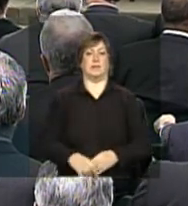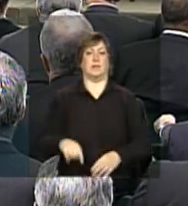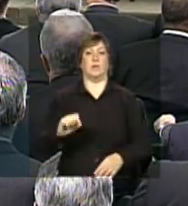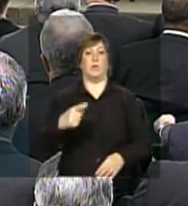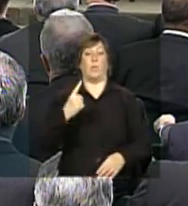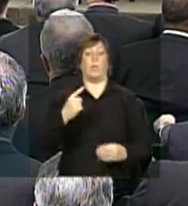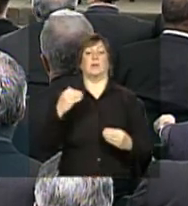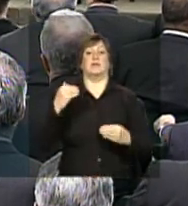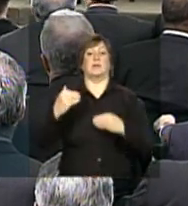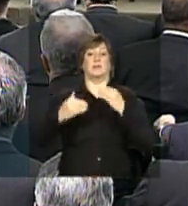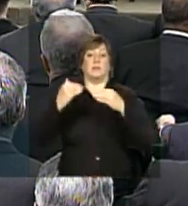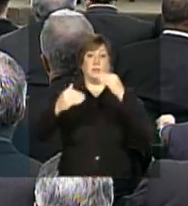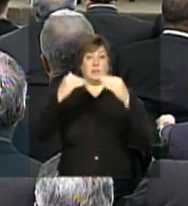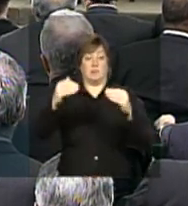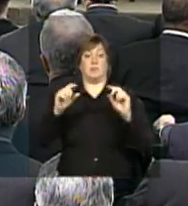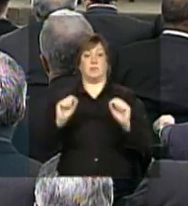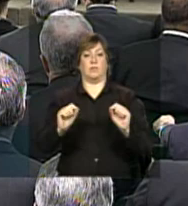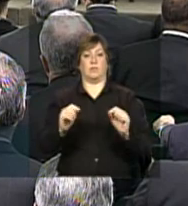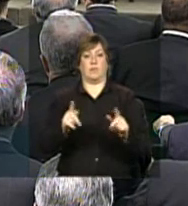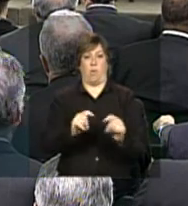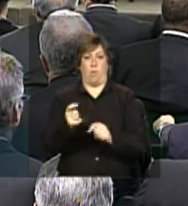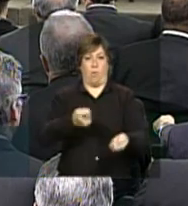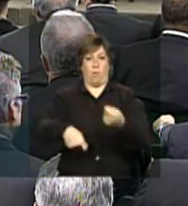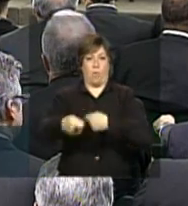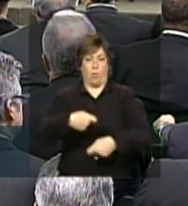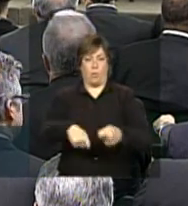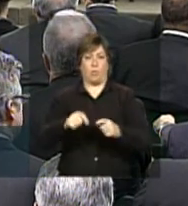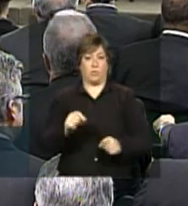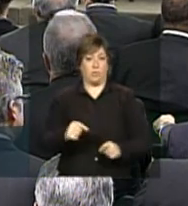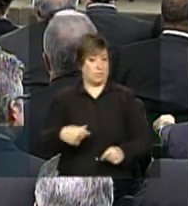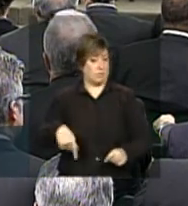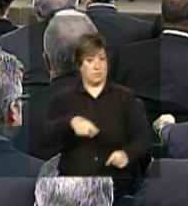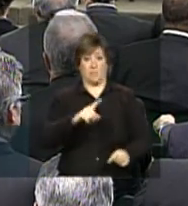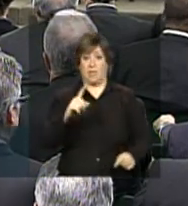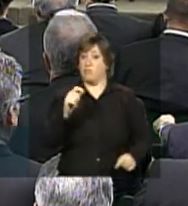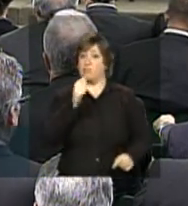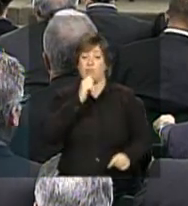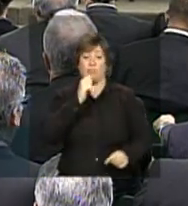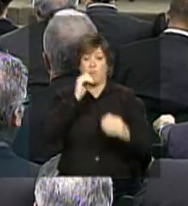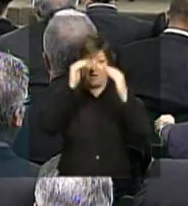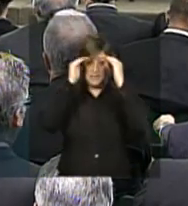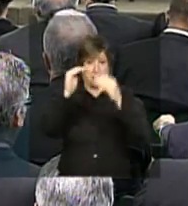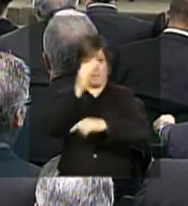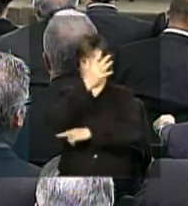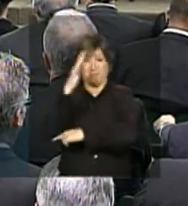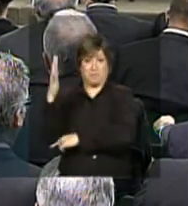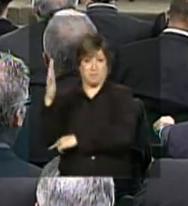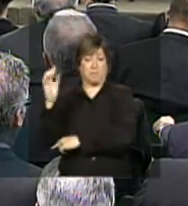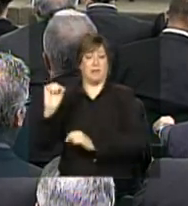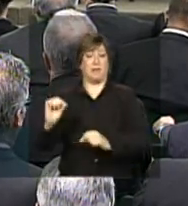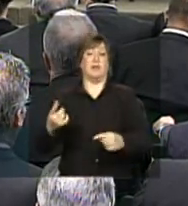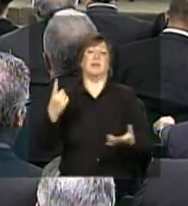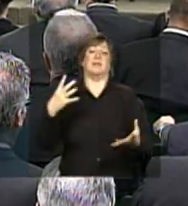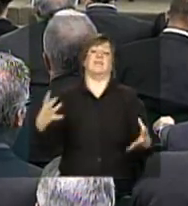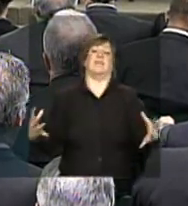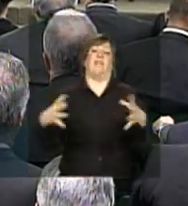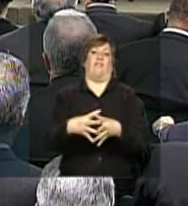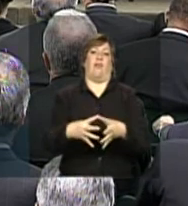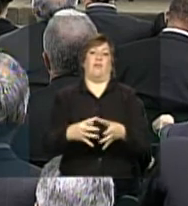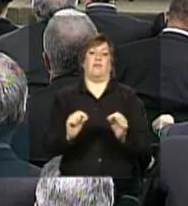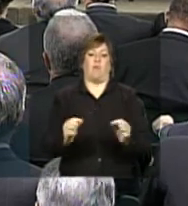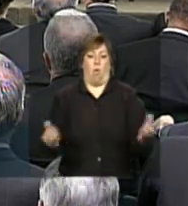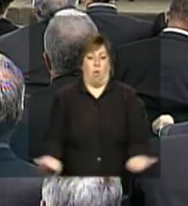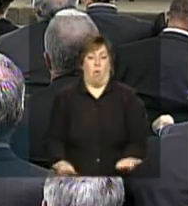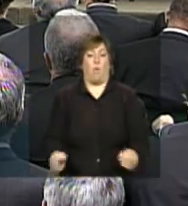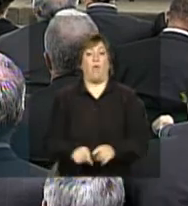um desenvolvimento e um crescimento econômico que não respeita o meio ambiente compromete o presente